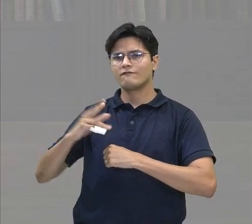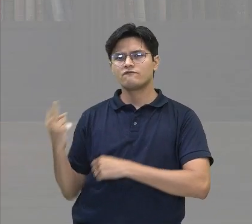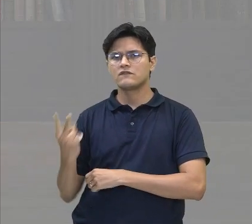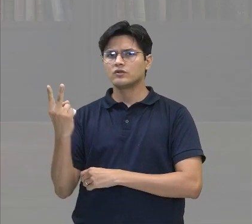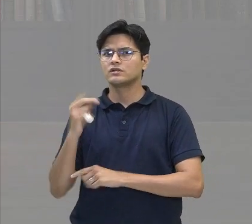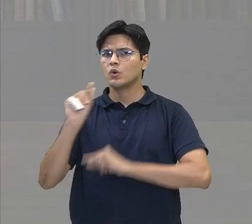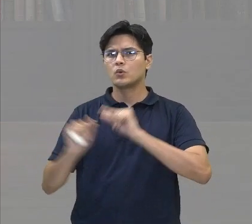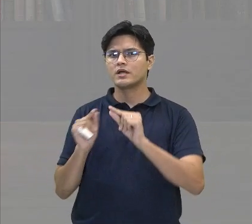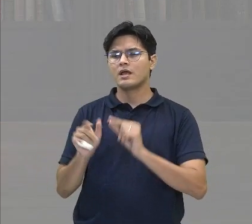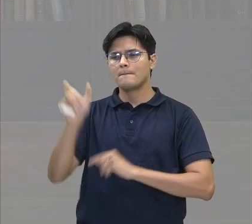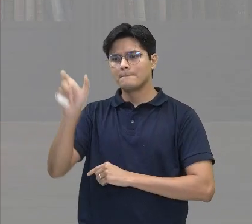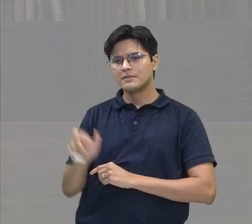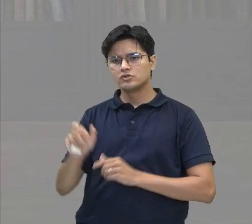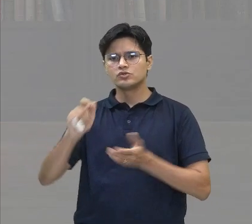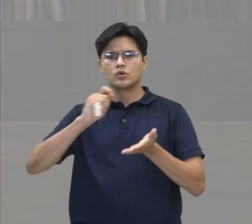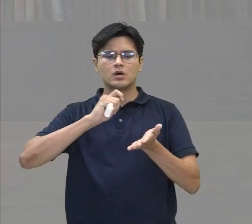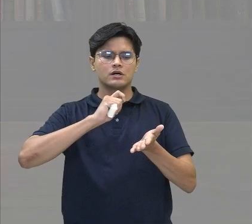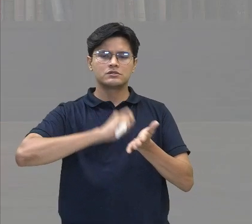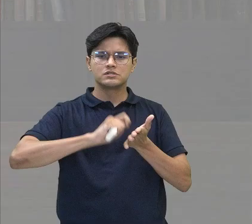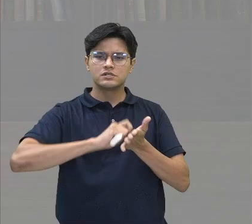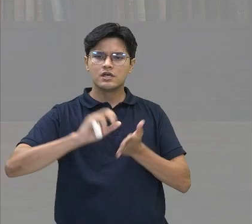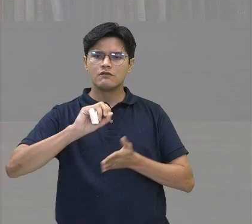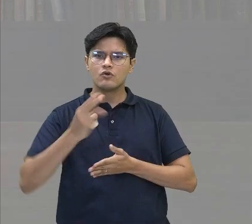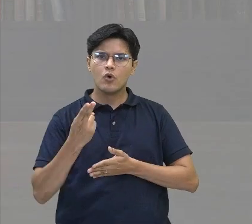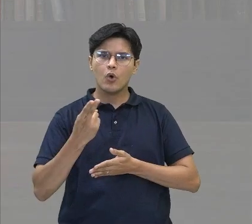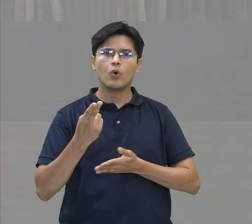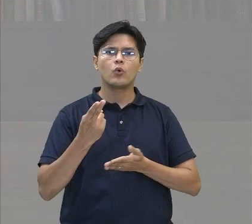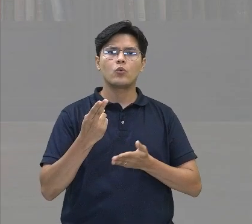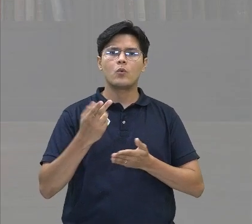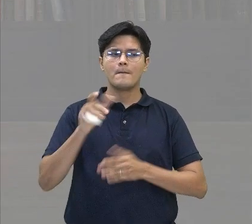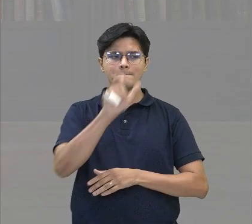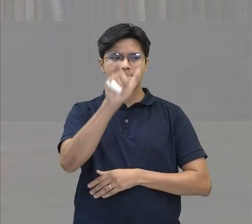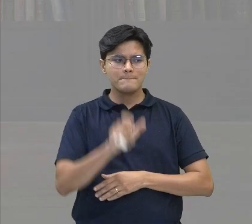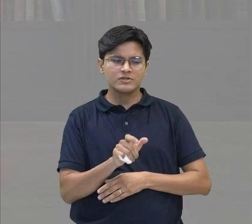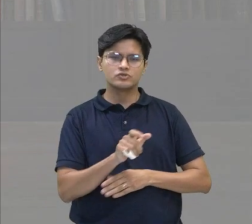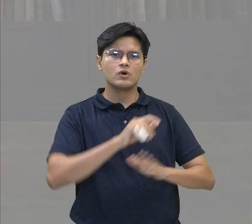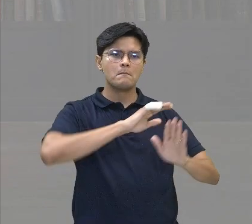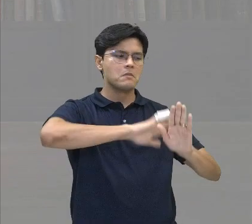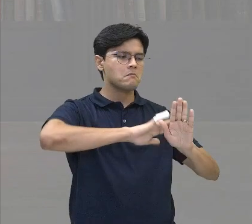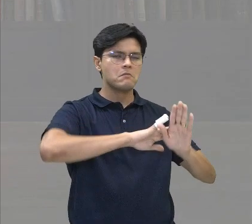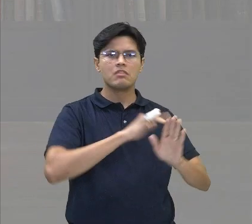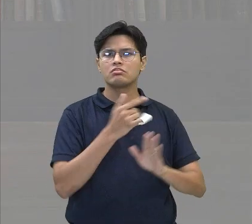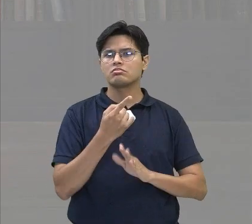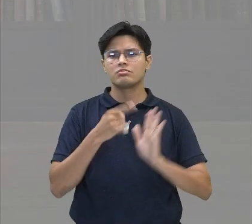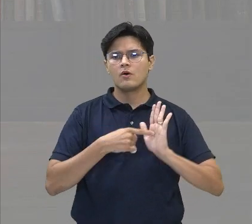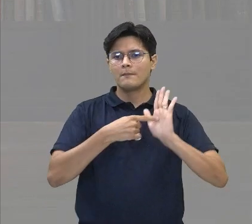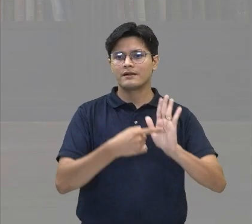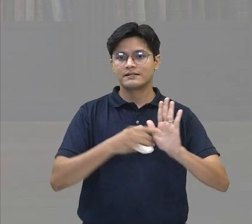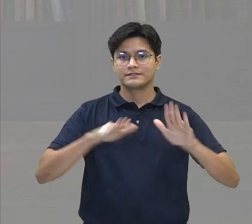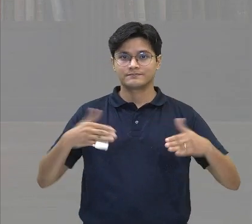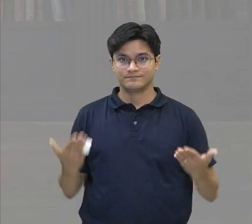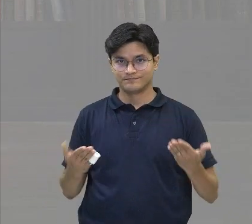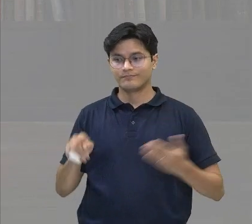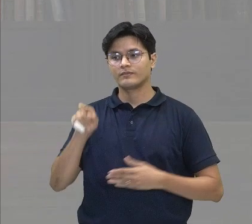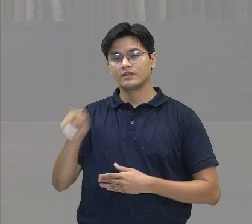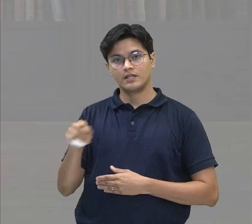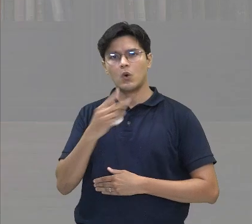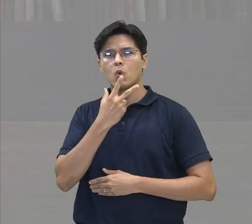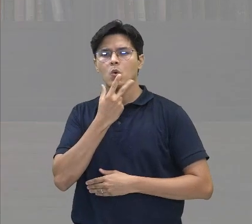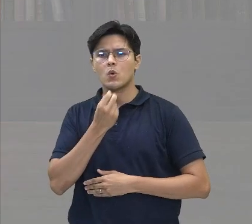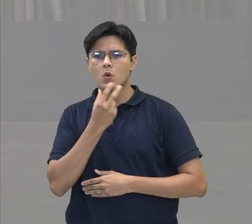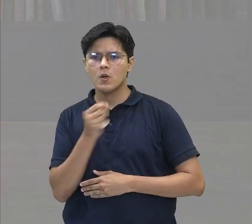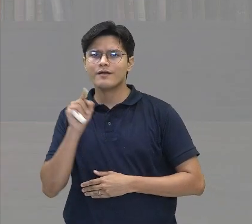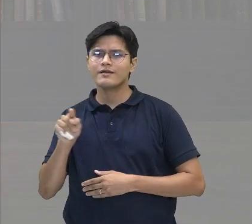nosso Machado de Assis tenta responder. Entre todos os seus escritos, romances, contos, nós temos crítica a uma sociedade